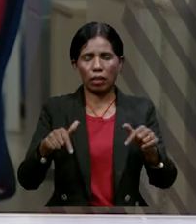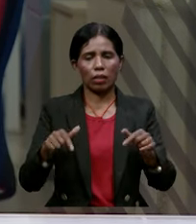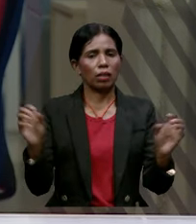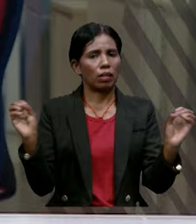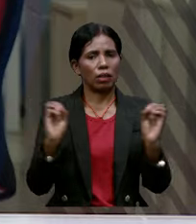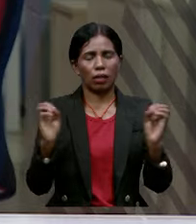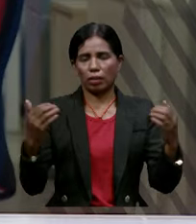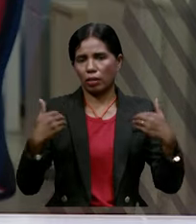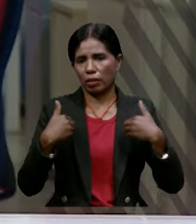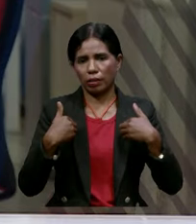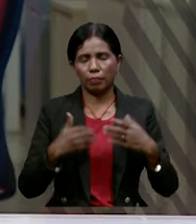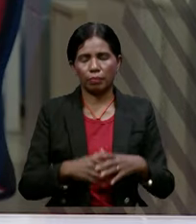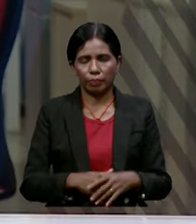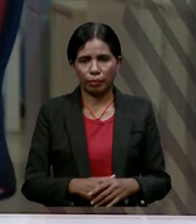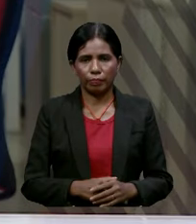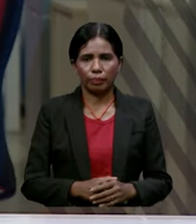menos.